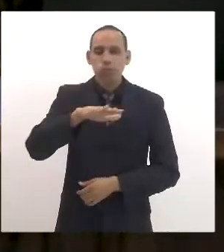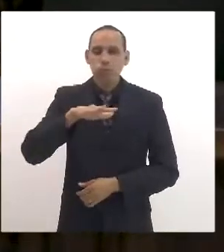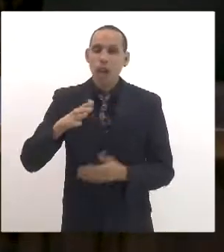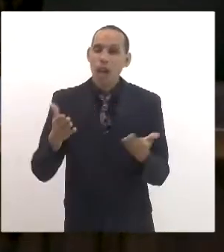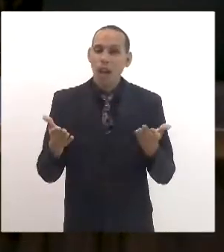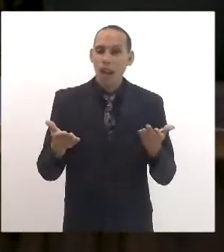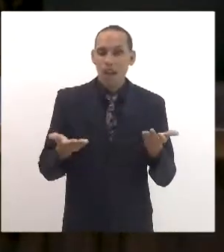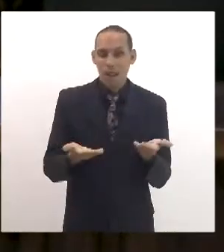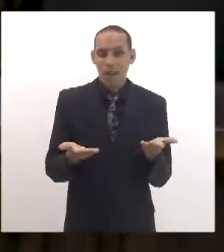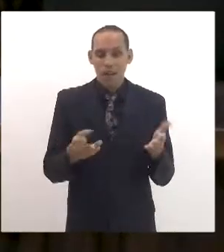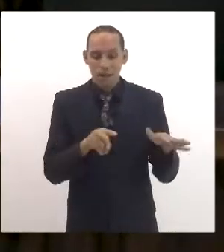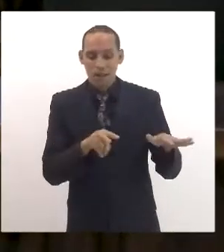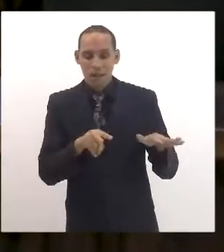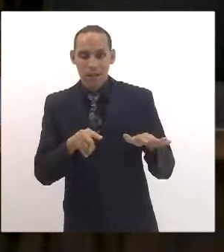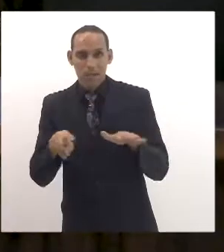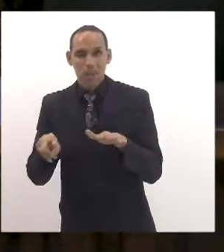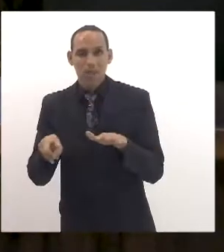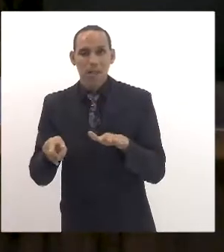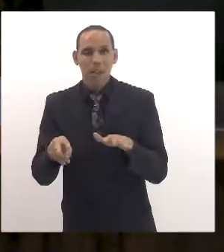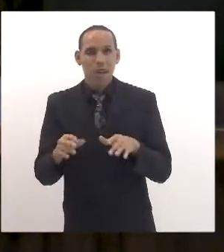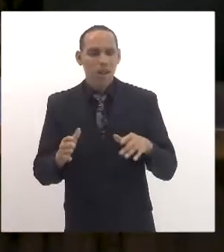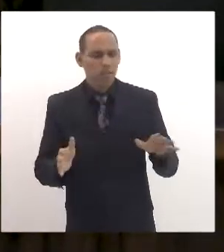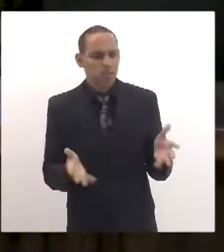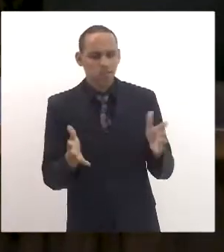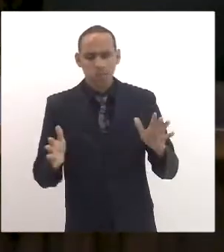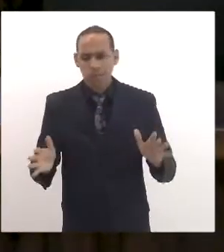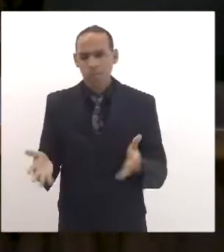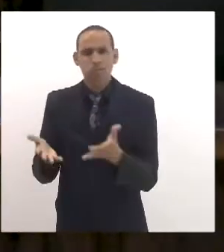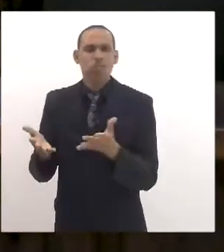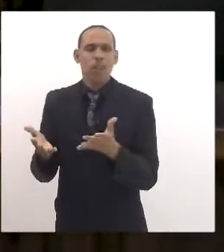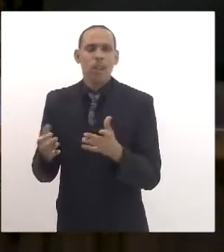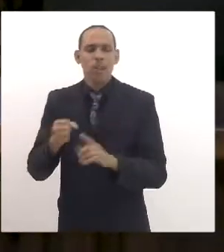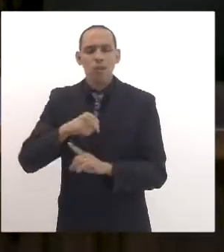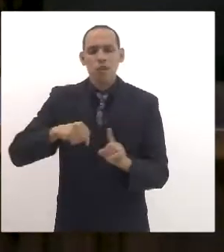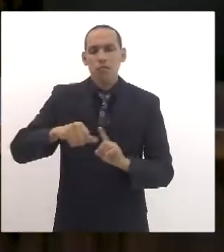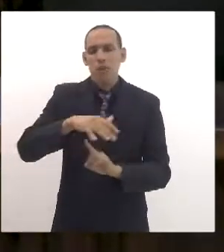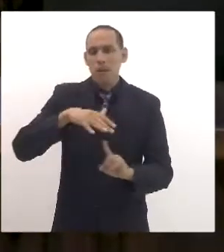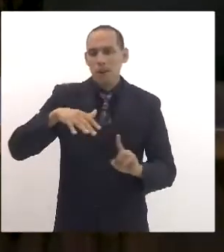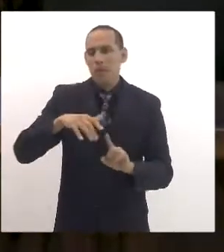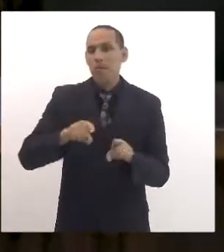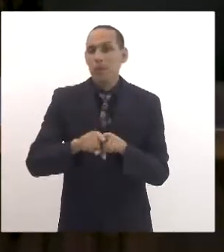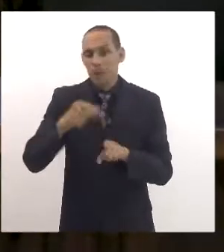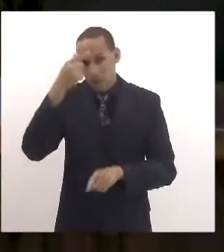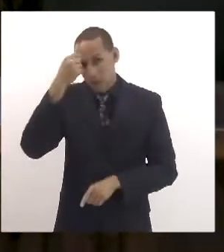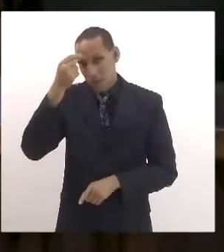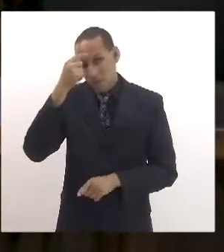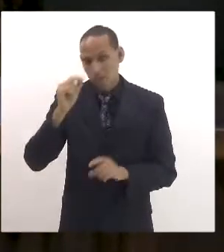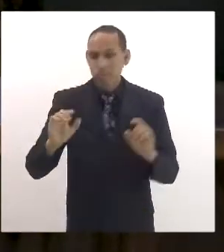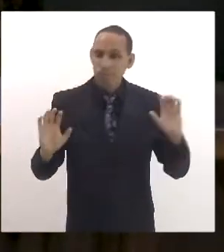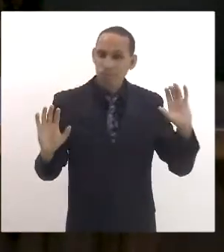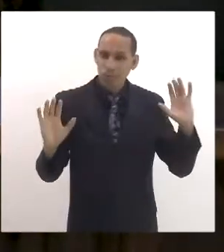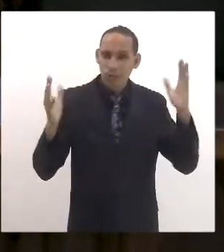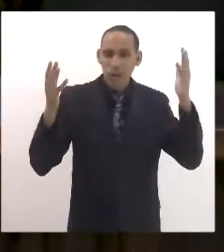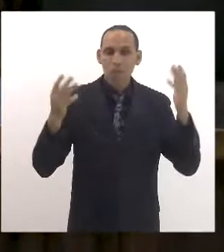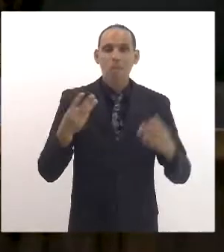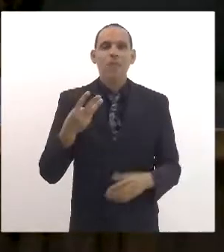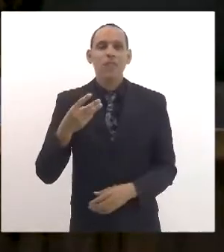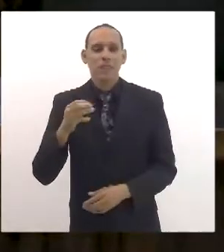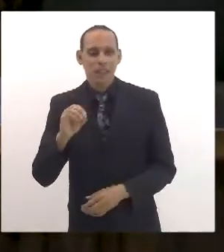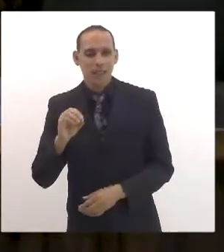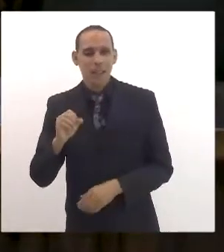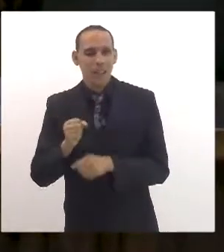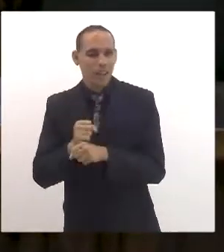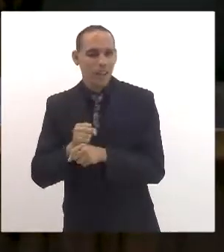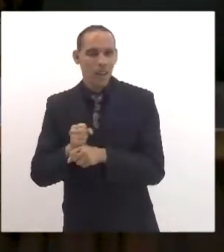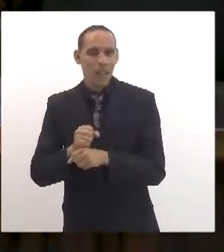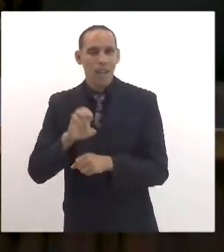vários eventos para mobilizar os atores da sociedade civil organizada e universidades em comemoração aos 30 anos da ECO